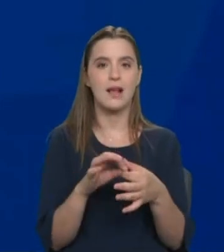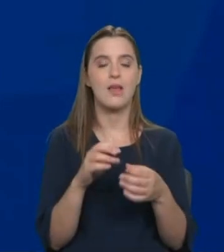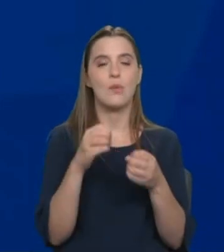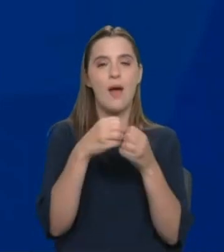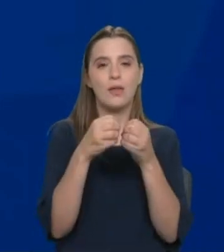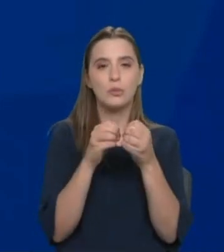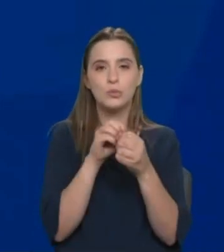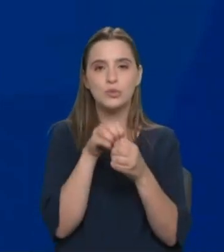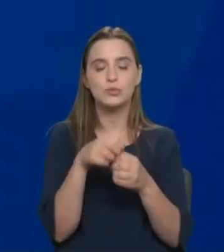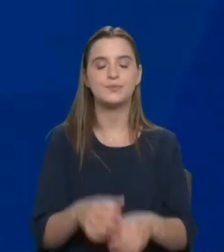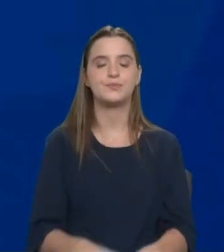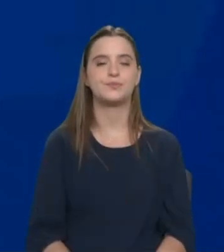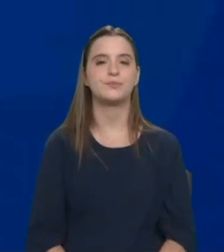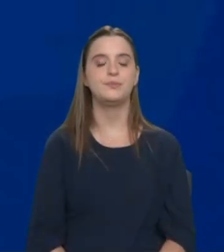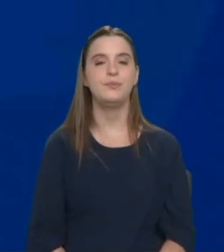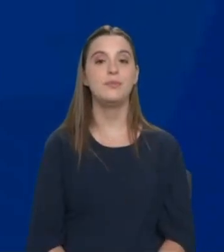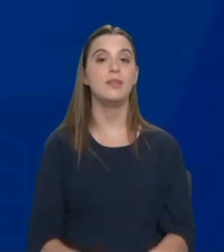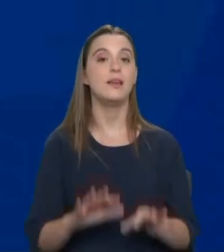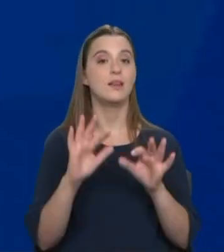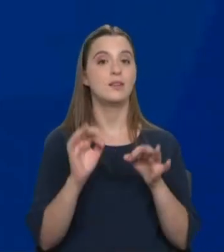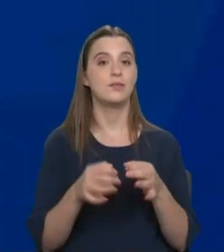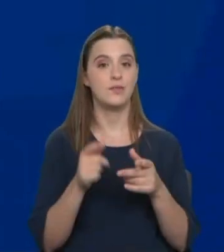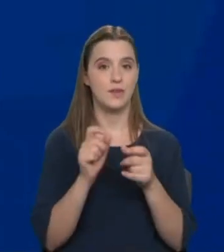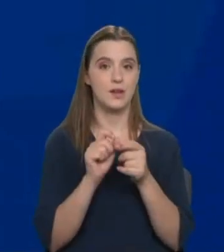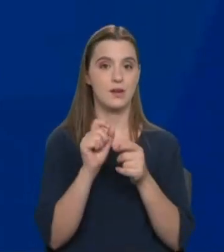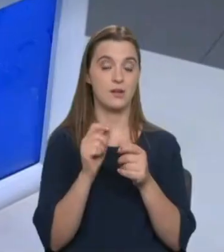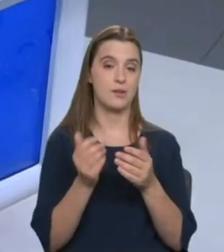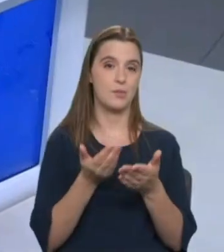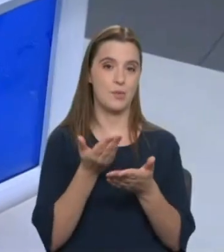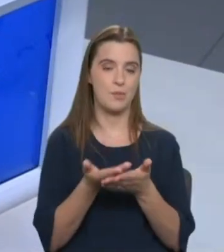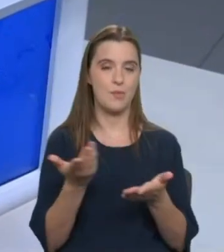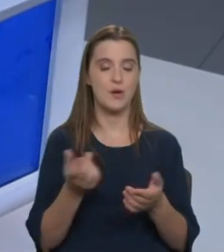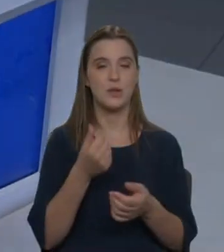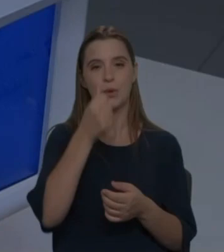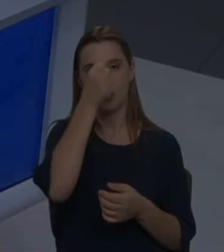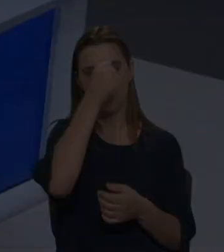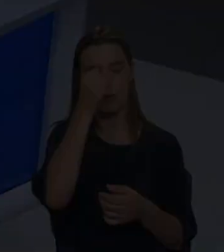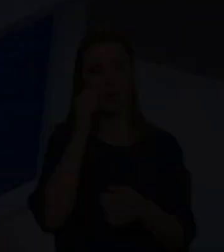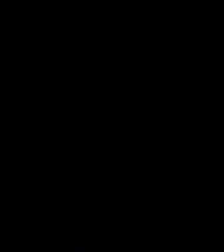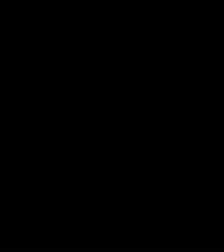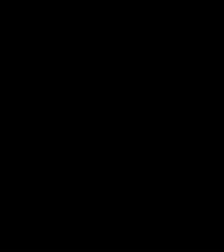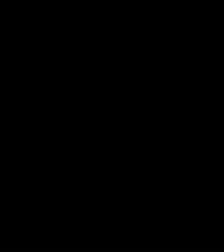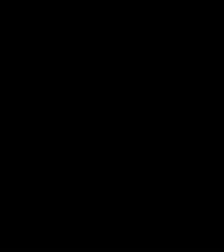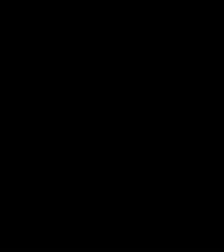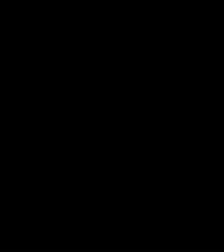Muito bem. Terminamos com as tuas sugestões, Miguel. Um bom domingo. Bom domingo. Até ao próximo fim de semana.